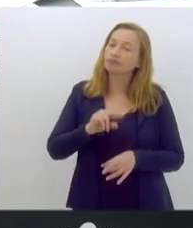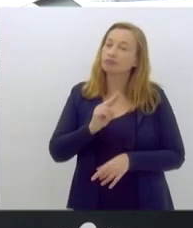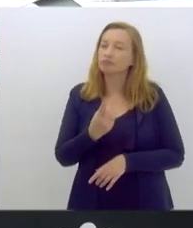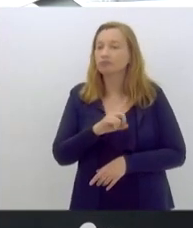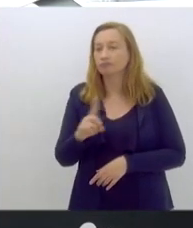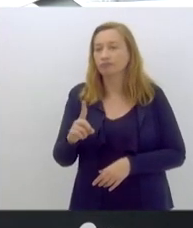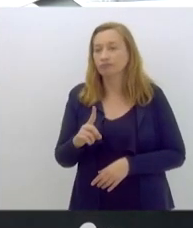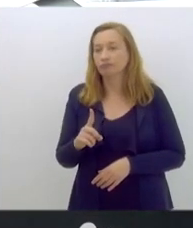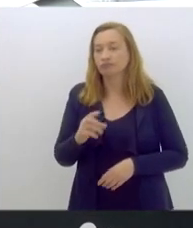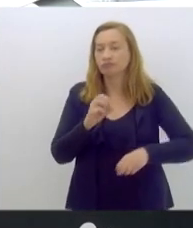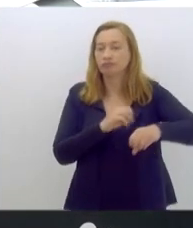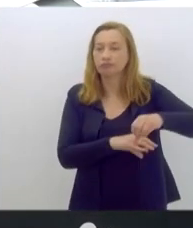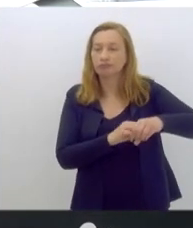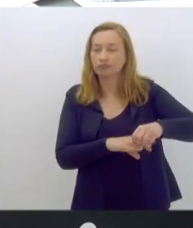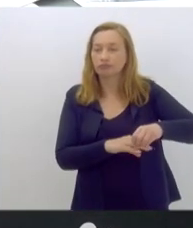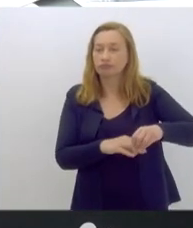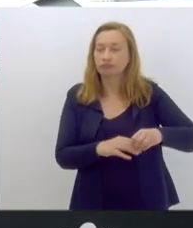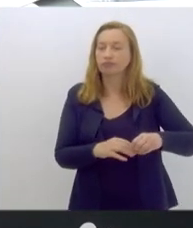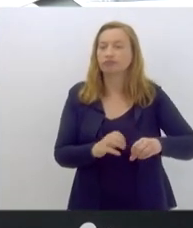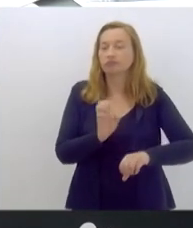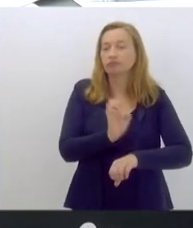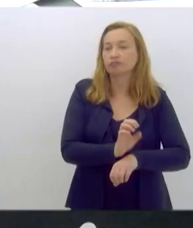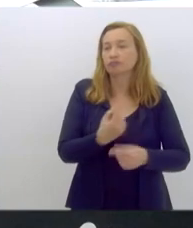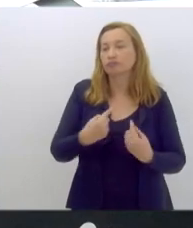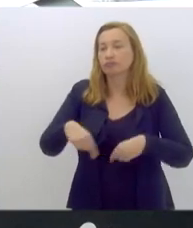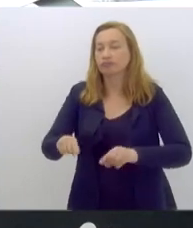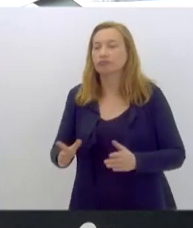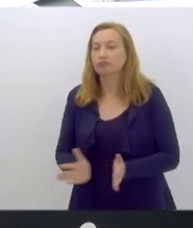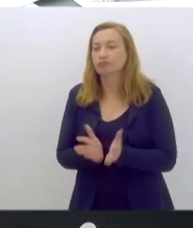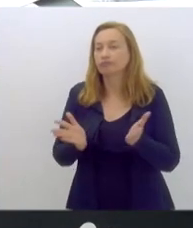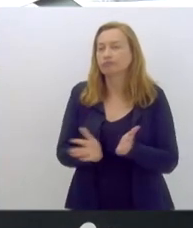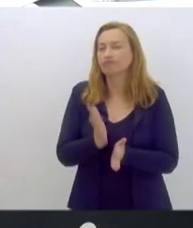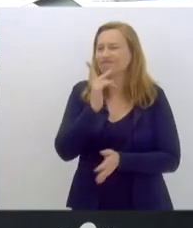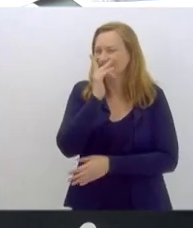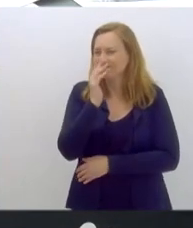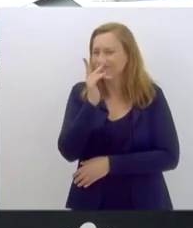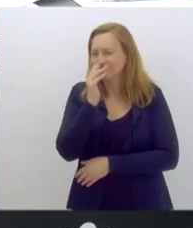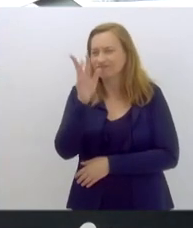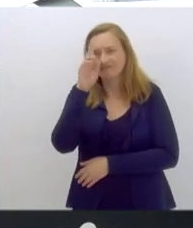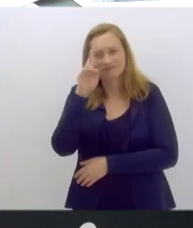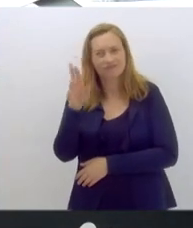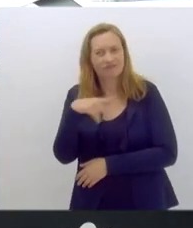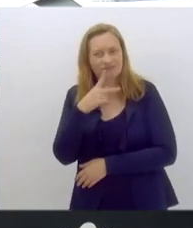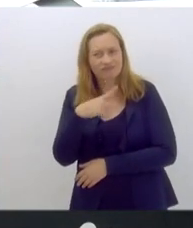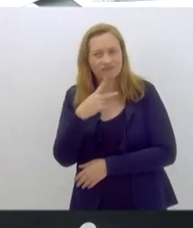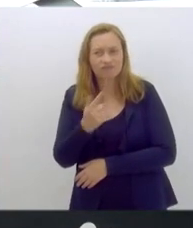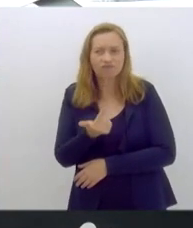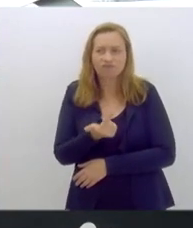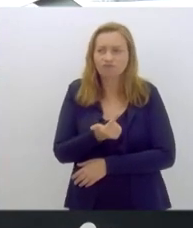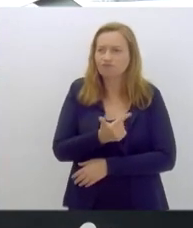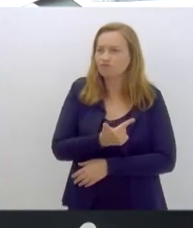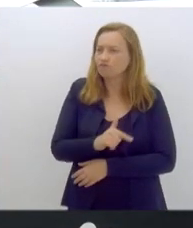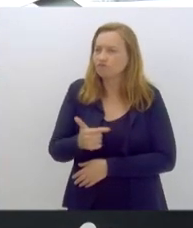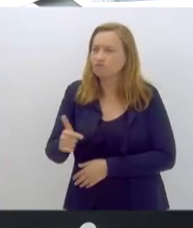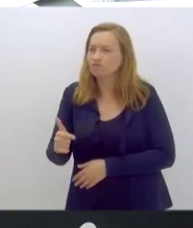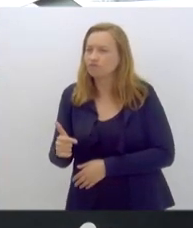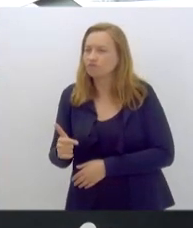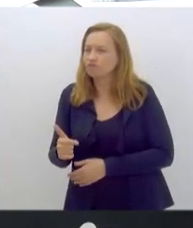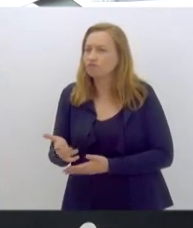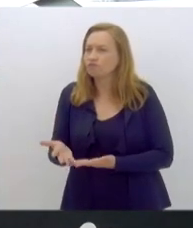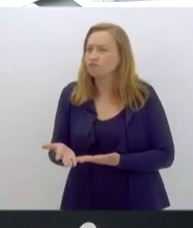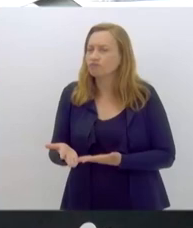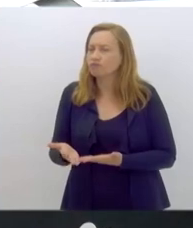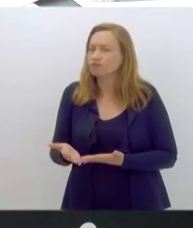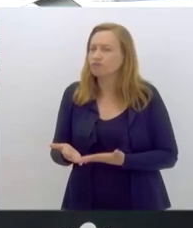o fundo Estadual de combate à pobreza que me parece que o senhor citou ali que não houve previsão de